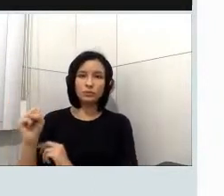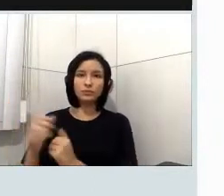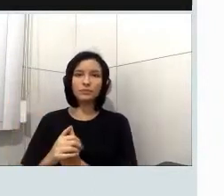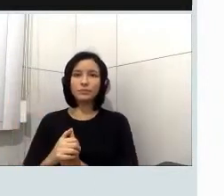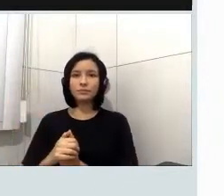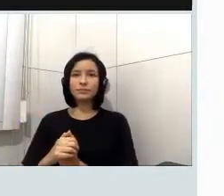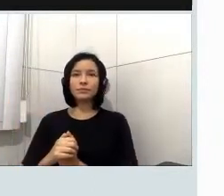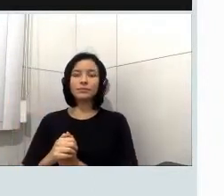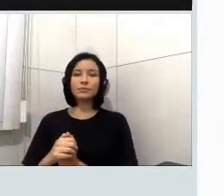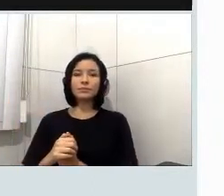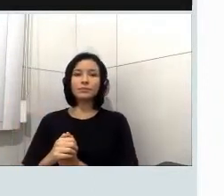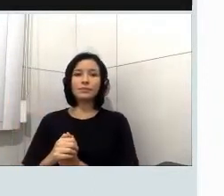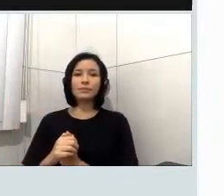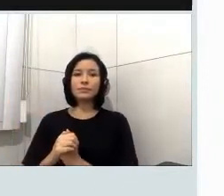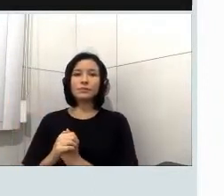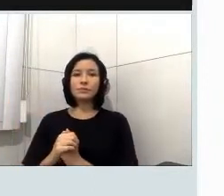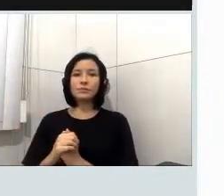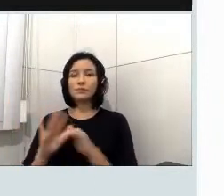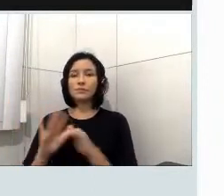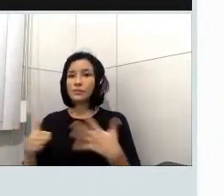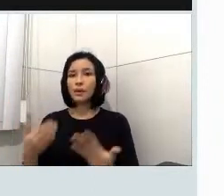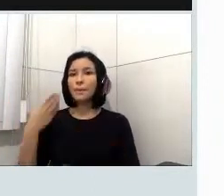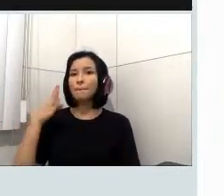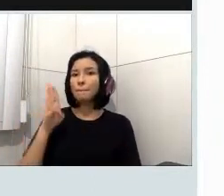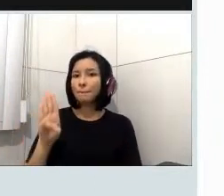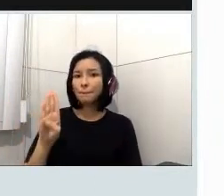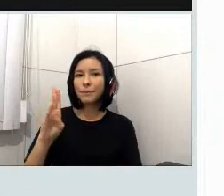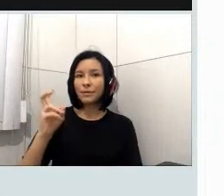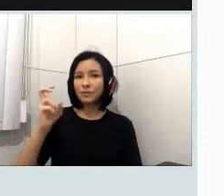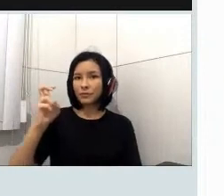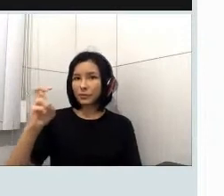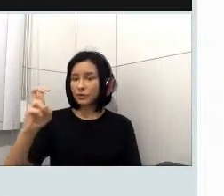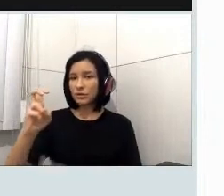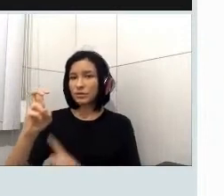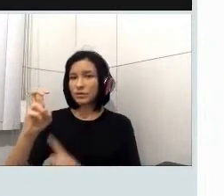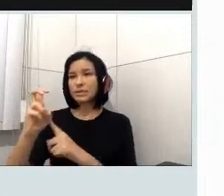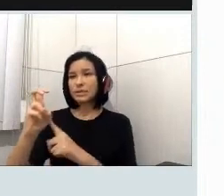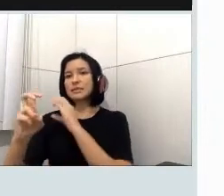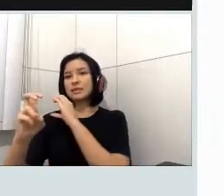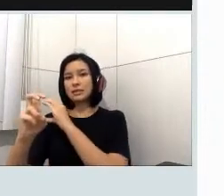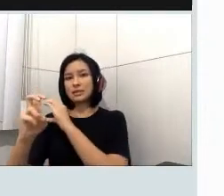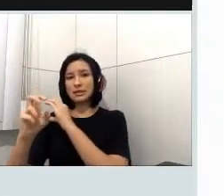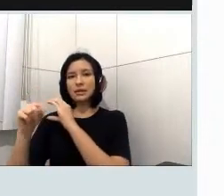7. Quando B for 5, C tem que ser 6.